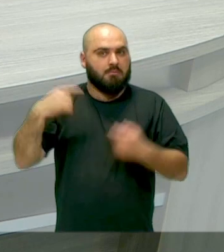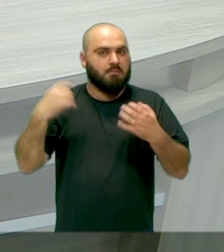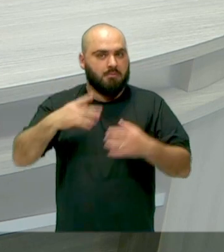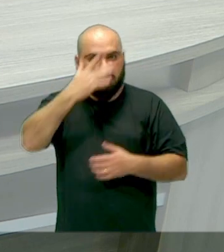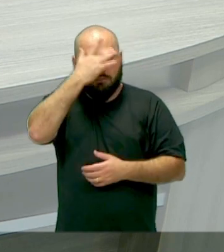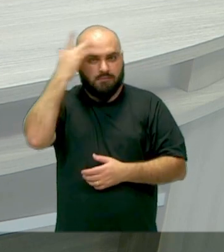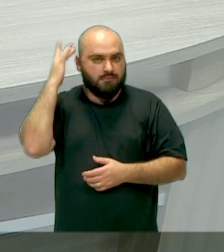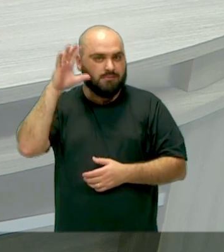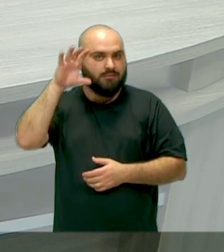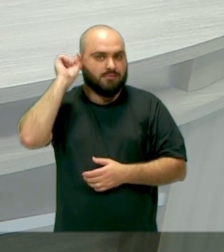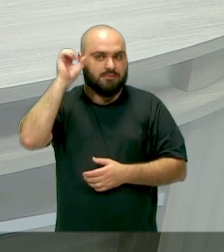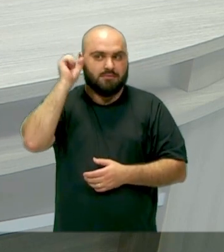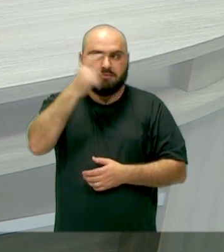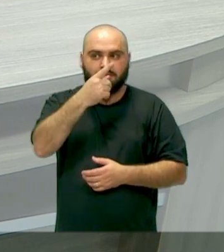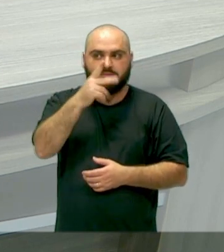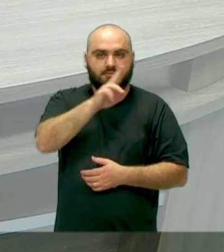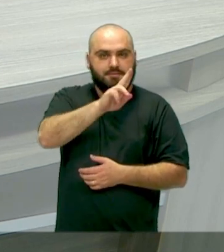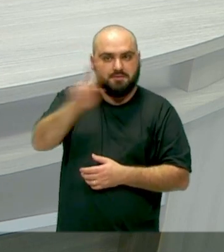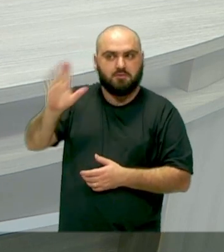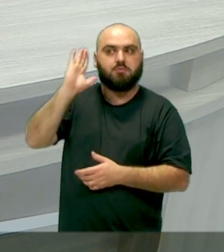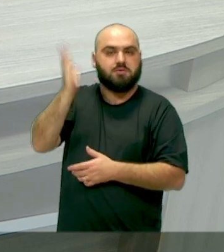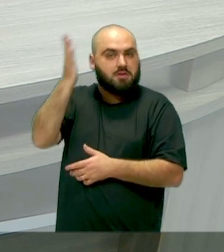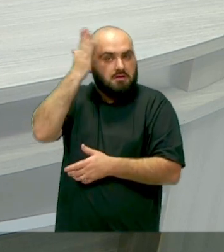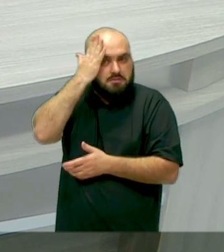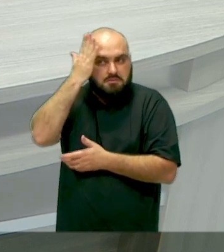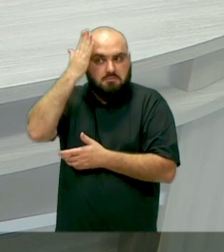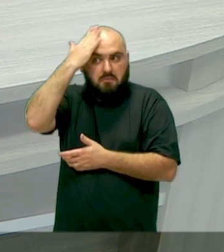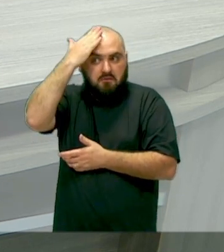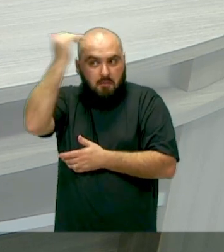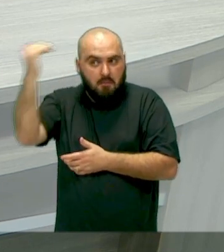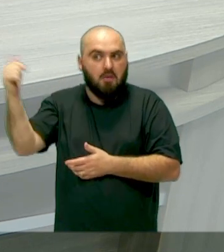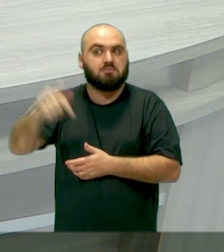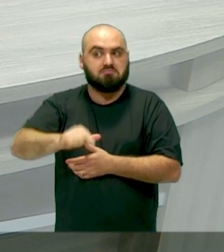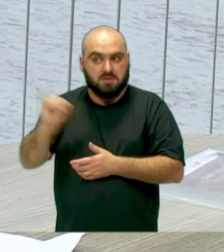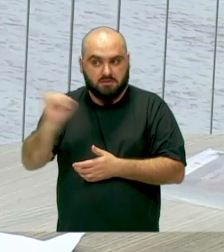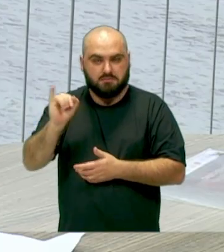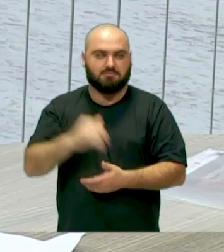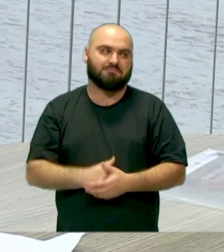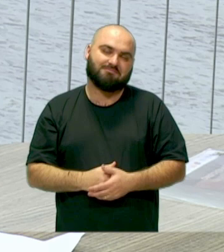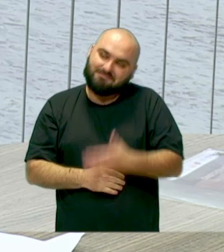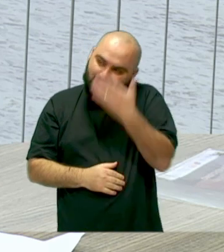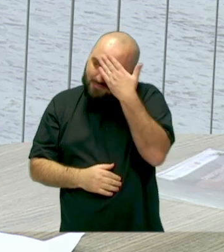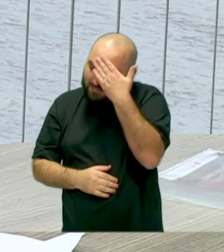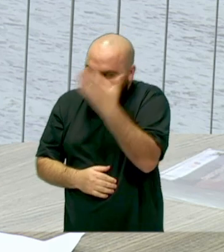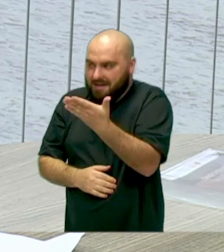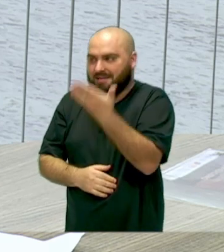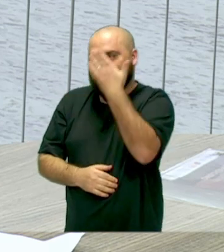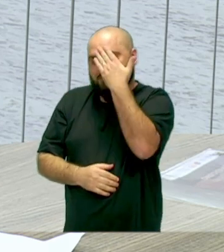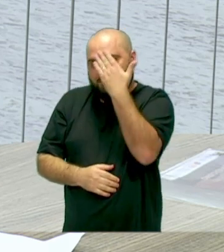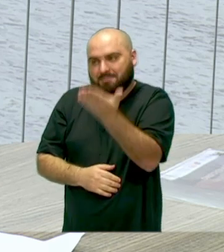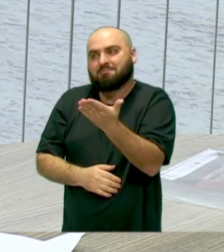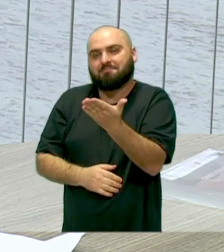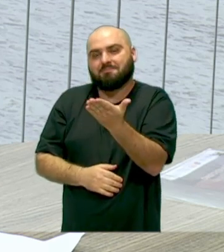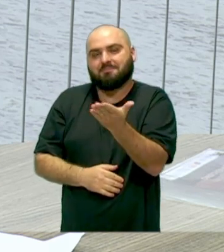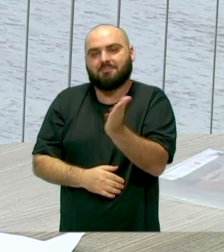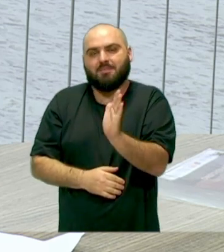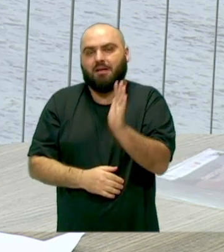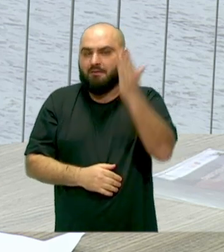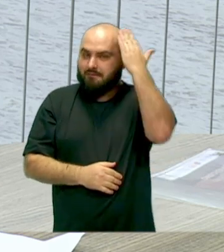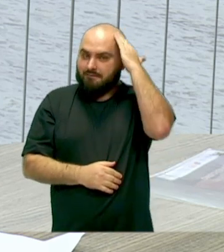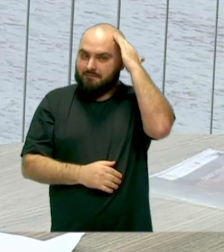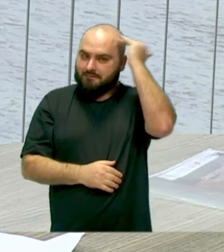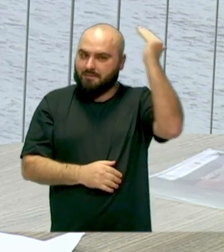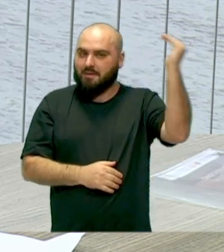Já ouvimos muito falar da senhora, das suas lutas. Seja muito bem-vinda. Obrigado, muito obrigado. O famoso é por conta